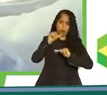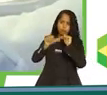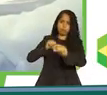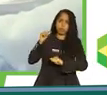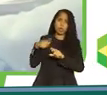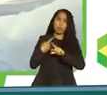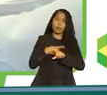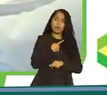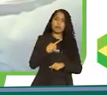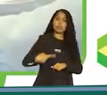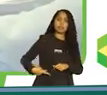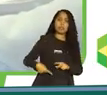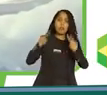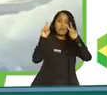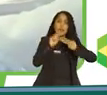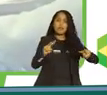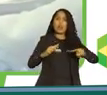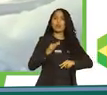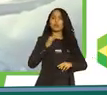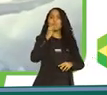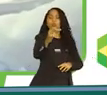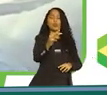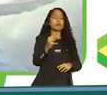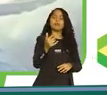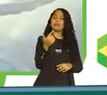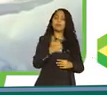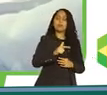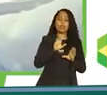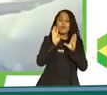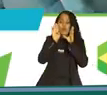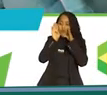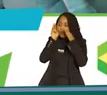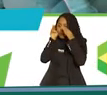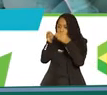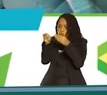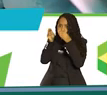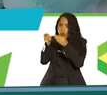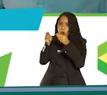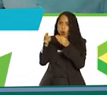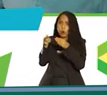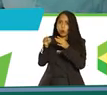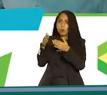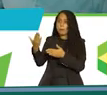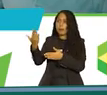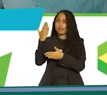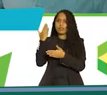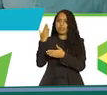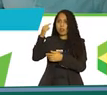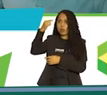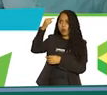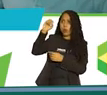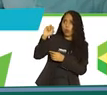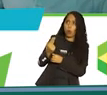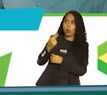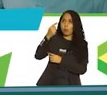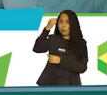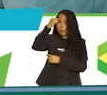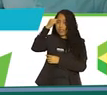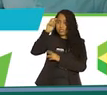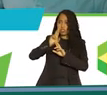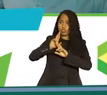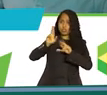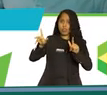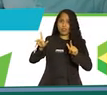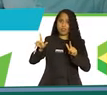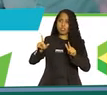de futuro. Toda a missão dele está em acabar com quem pensa diferente dele e não